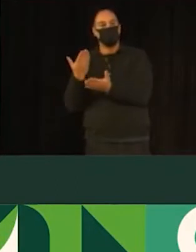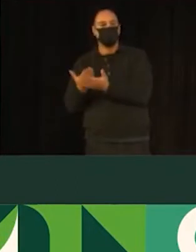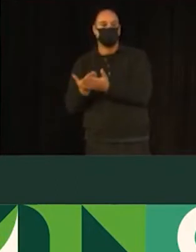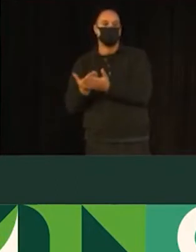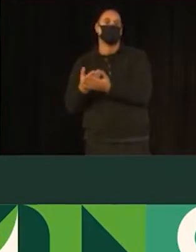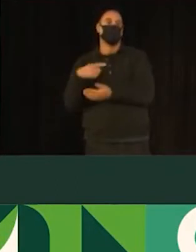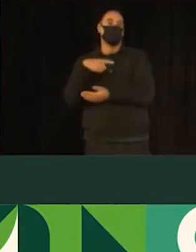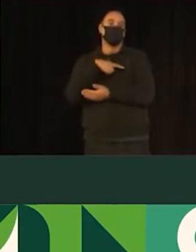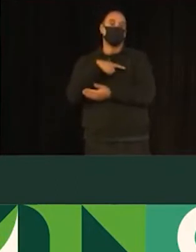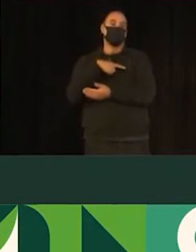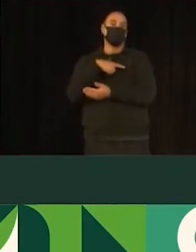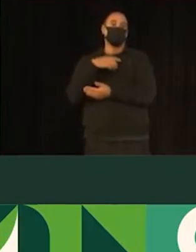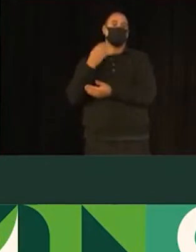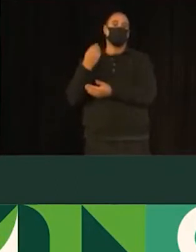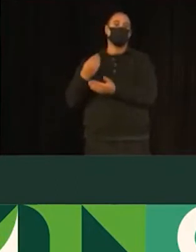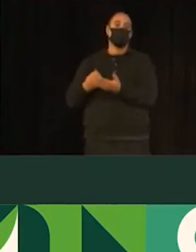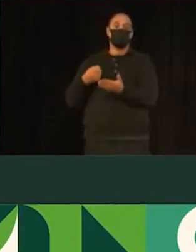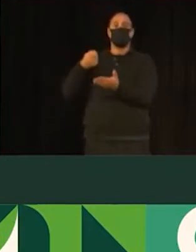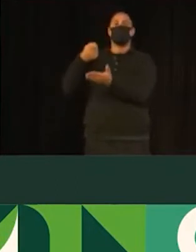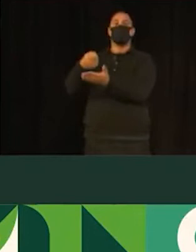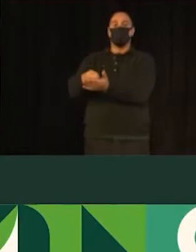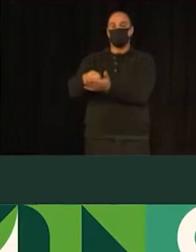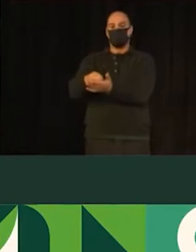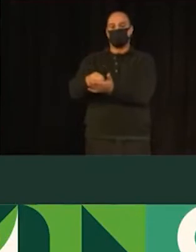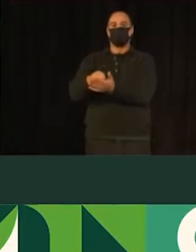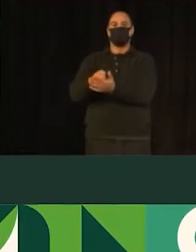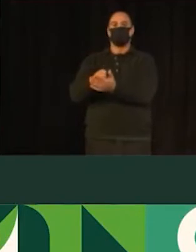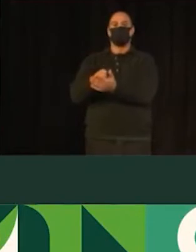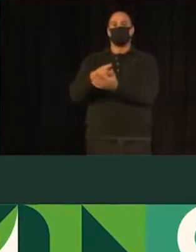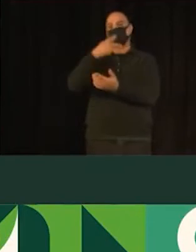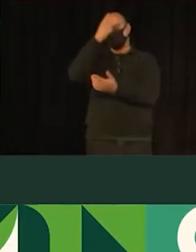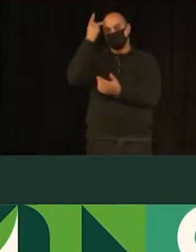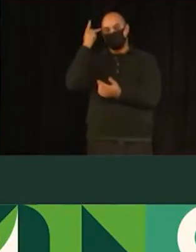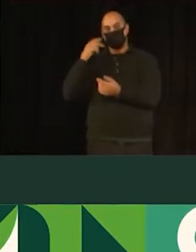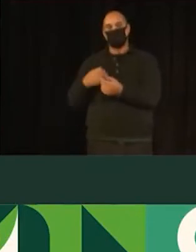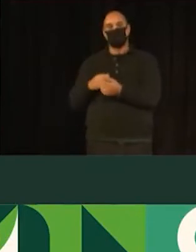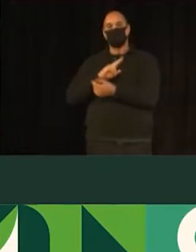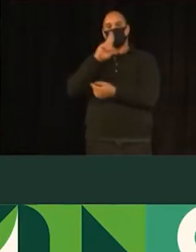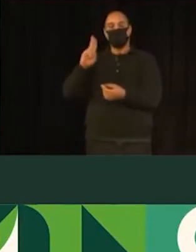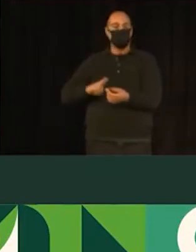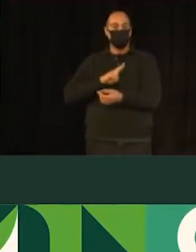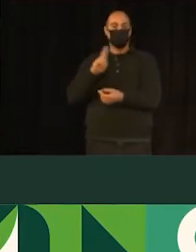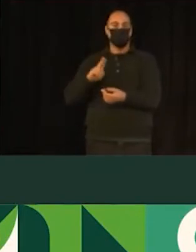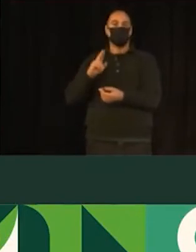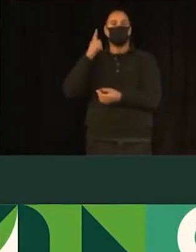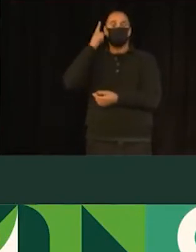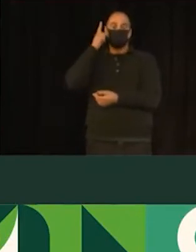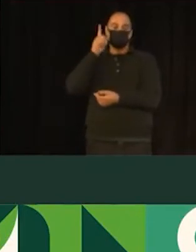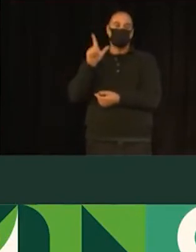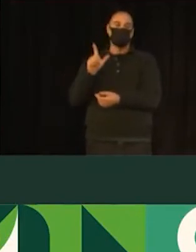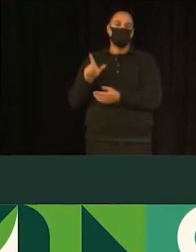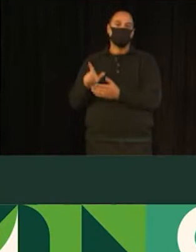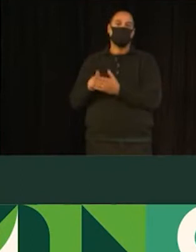que a tarifa poderia bancar o investimento na fase 2 e a operação do sistema ao